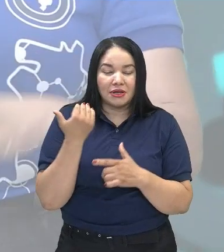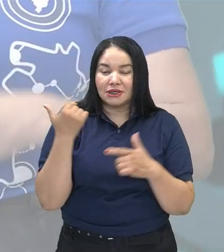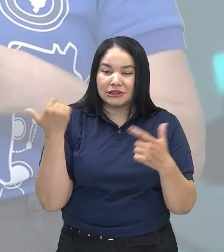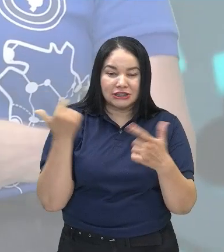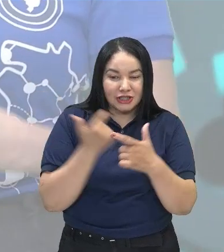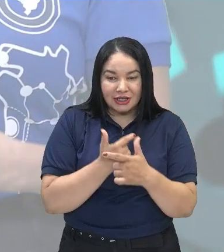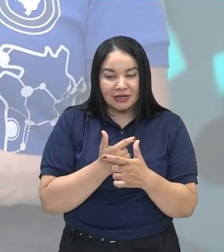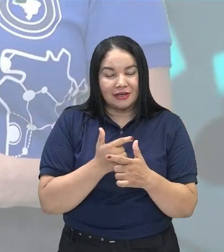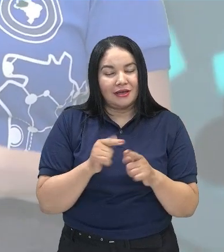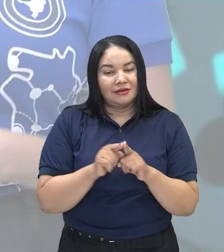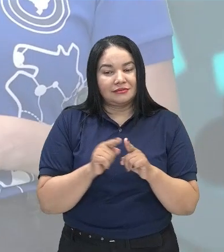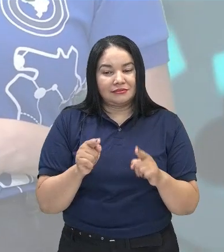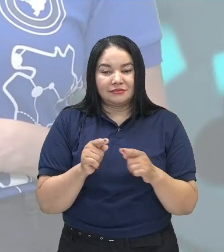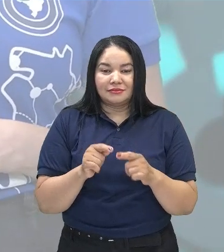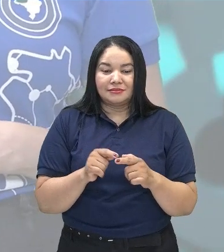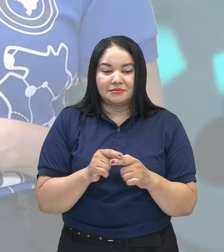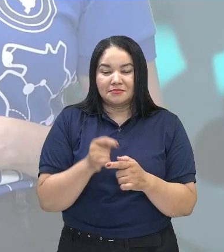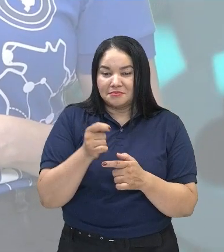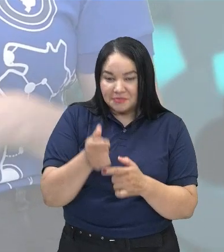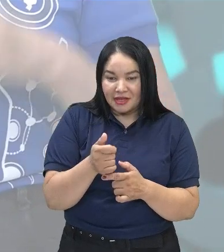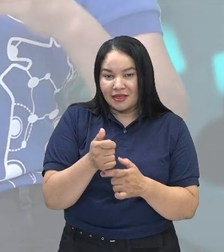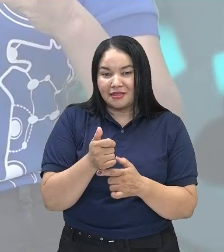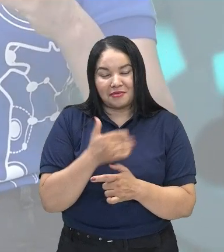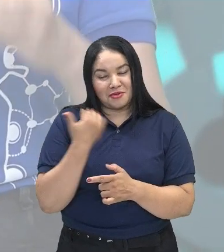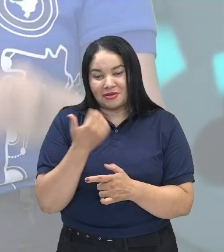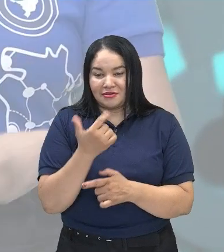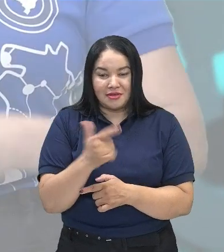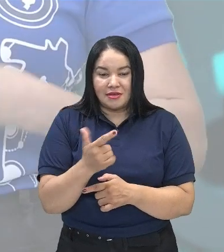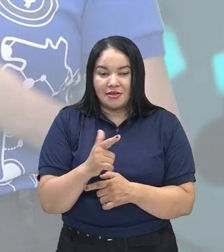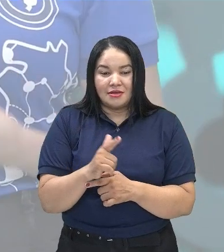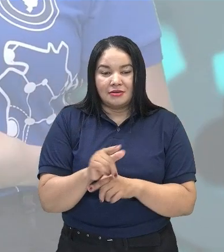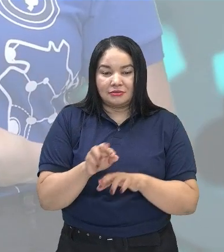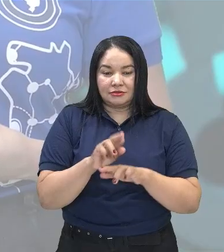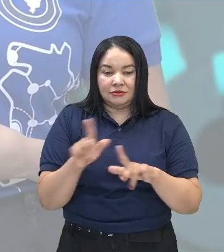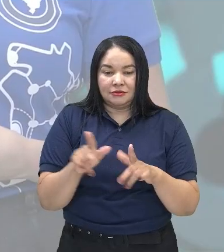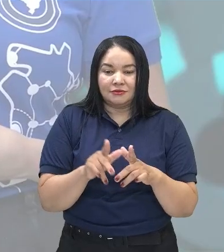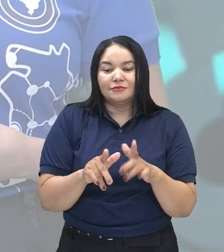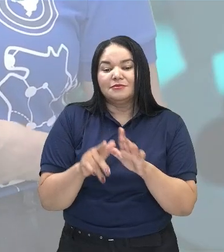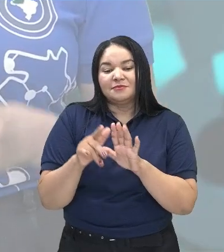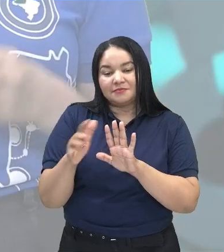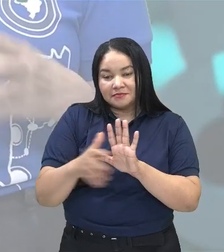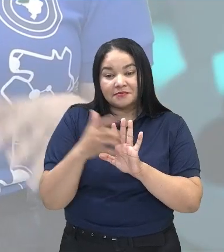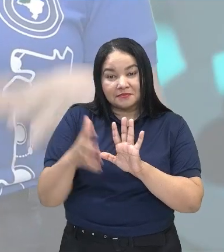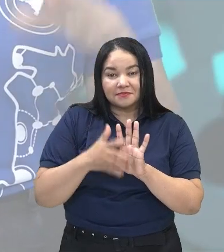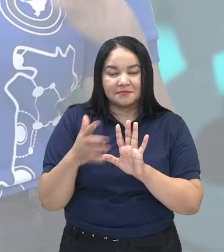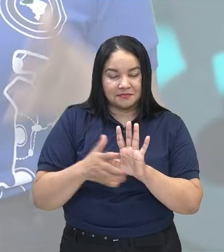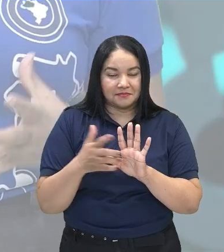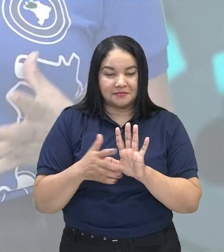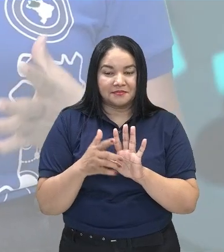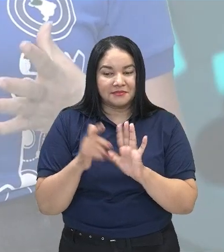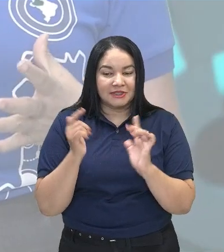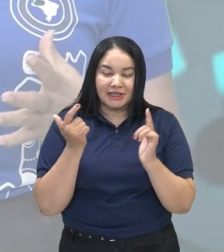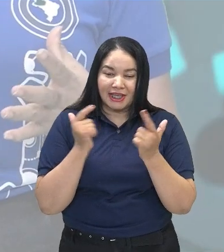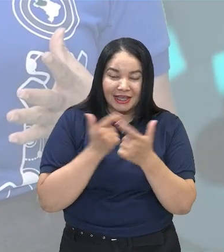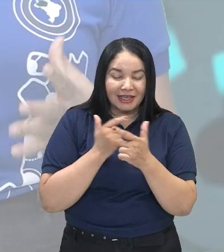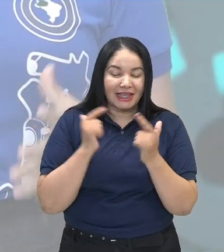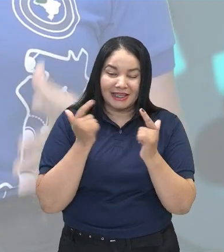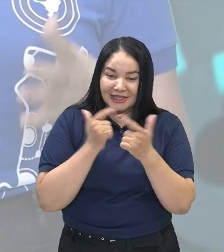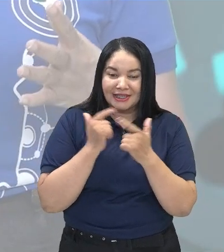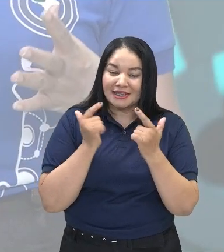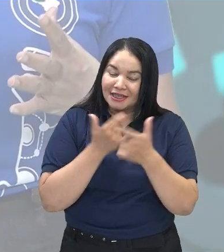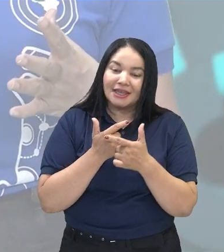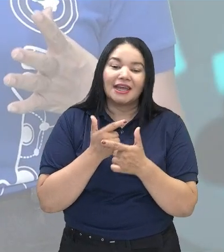que a gente não chegou perto da morte, né? Só que a gente riu bastante, O negócio foi muito